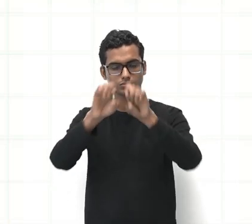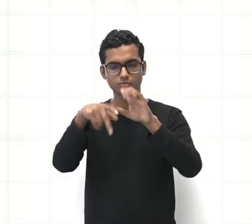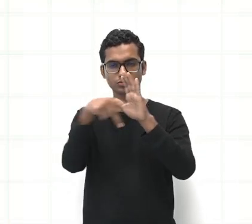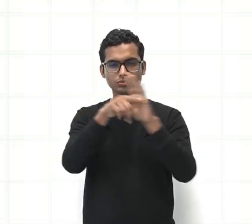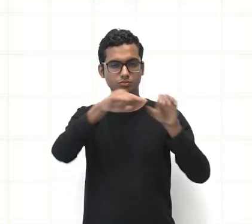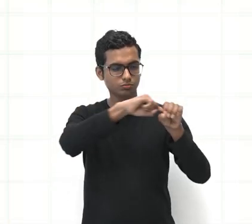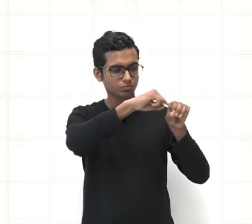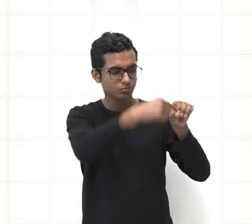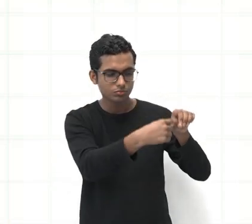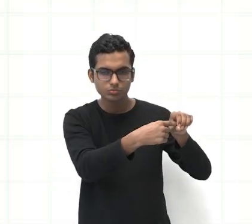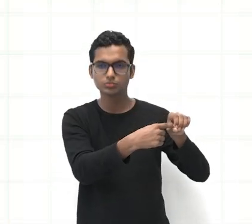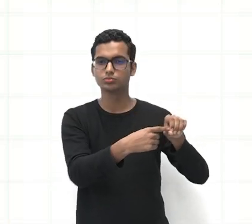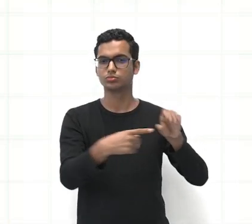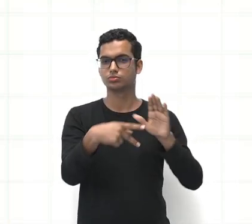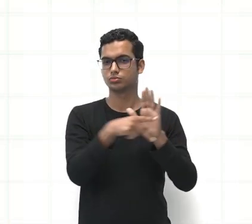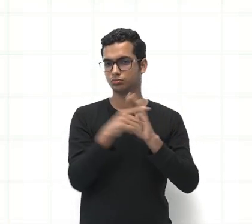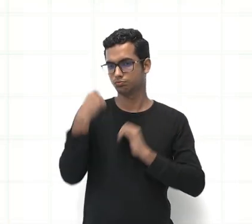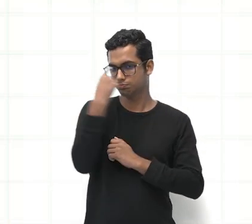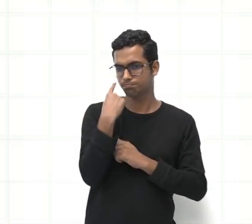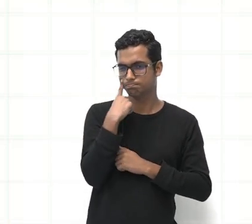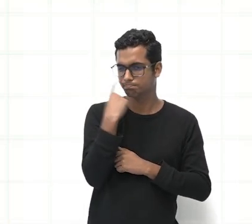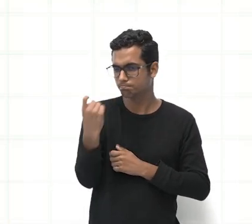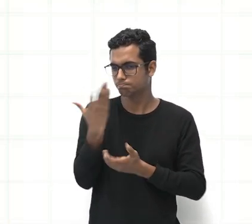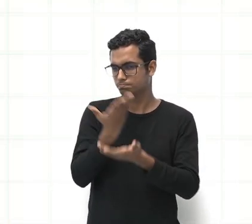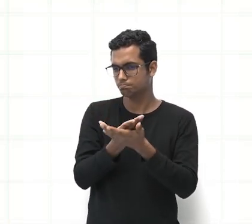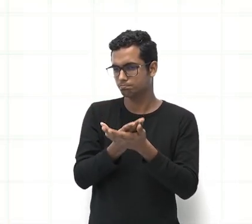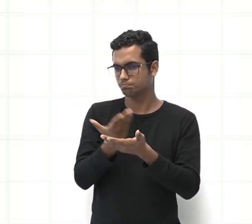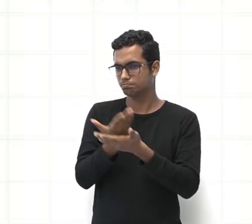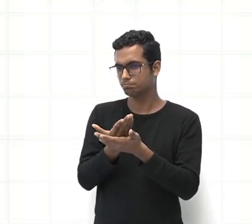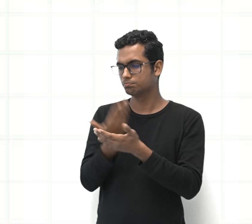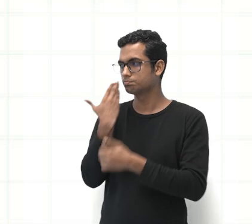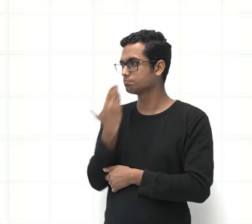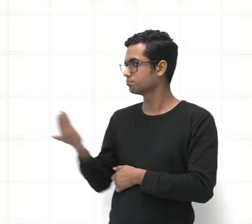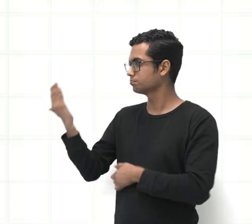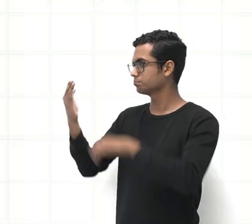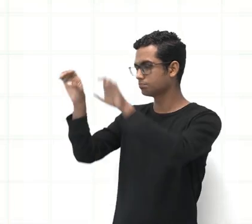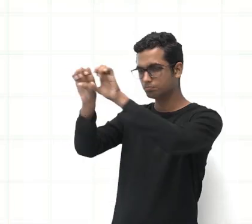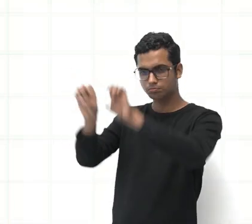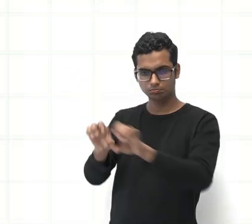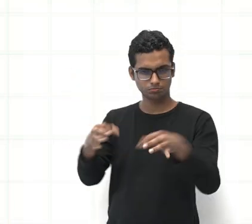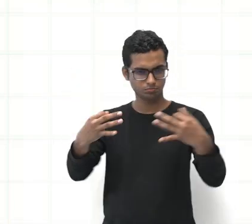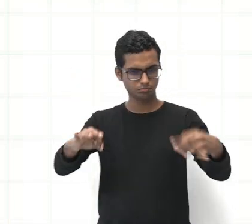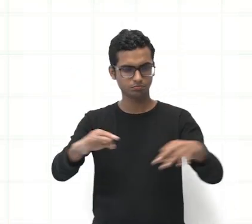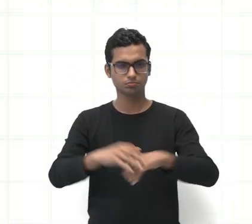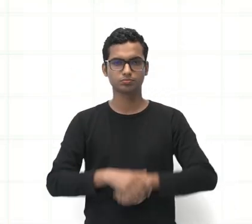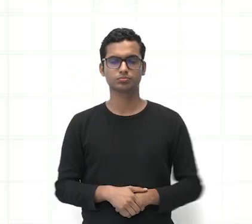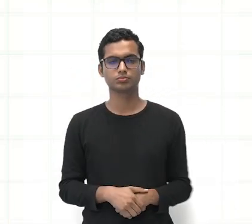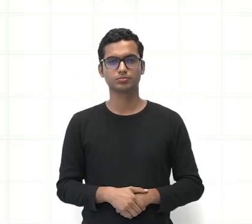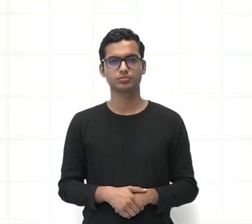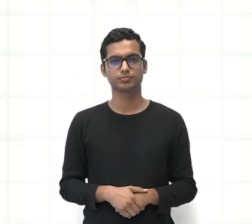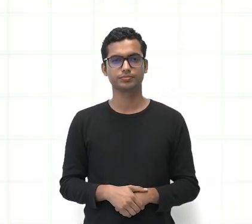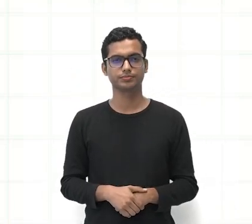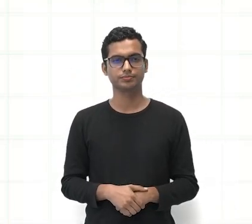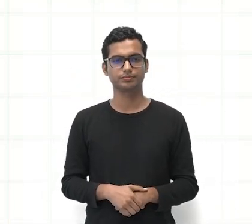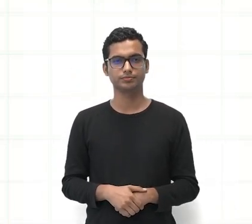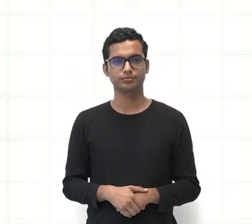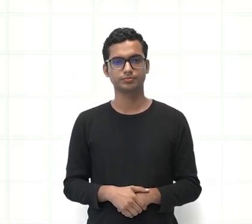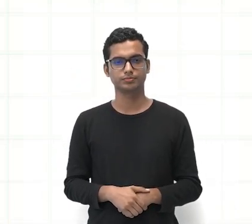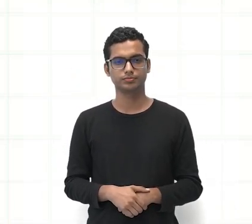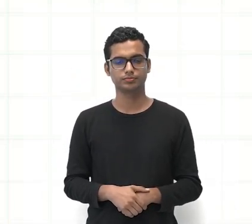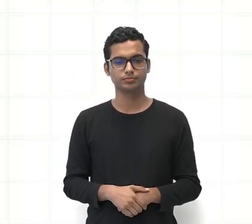dos olhos. Olha só que interessante aí a nossa anatomia. E ainda temos, que eu falei para